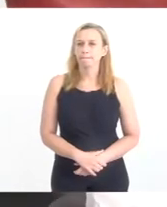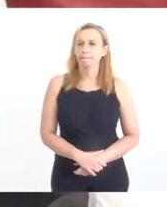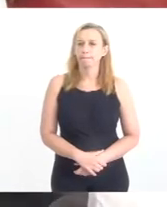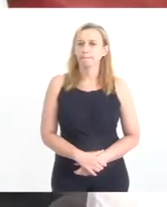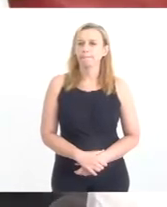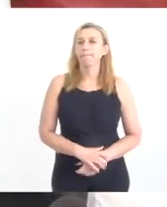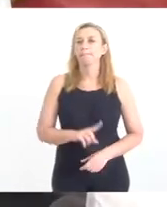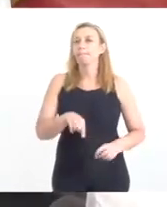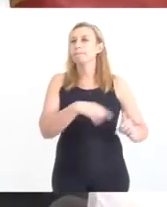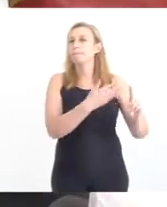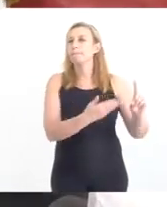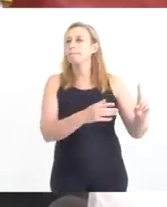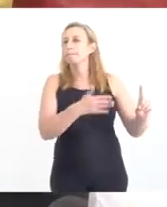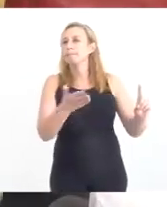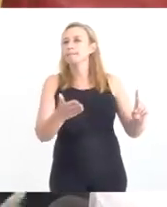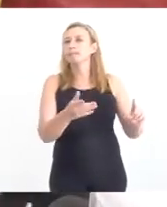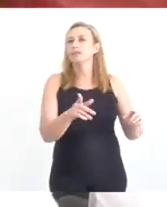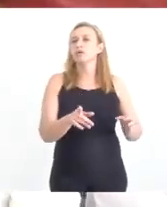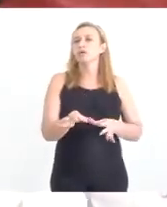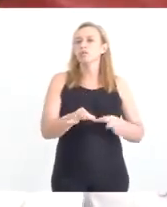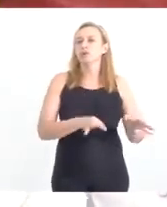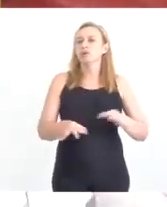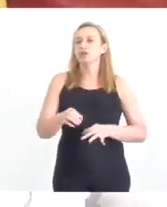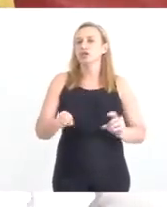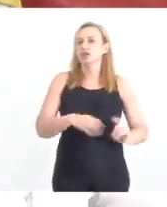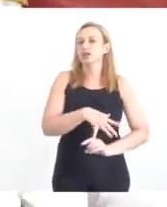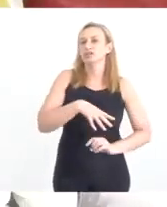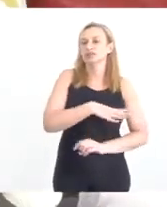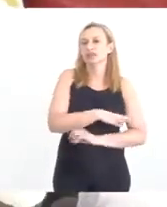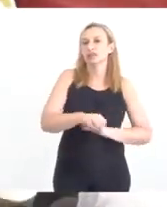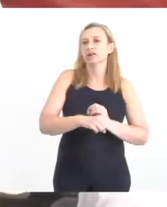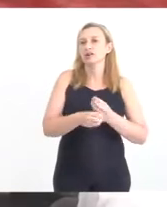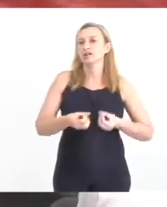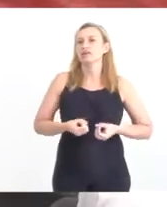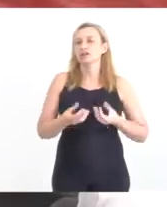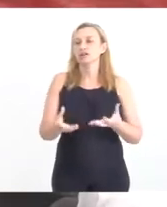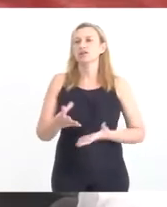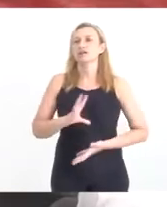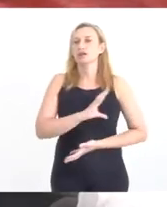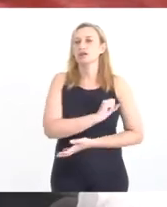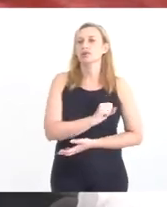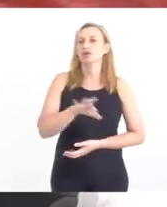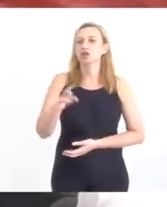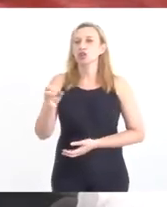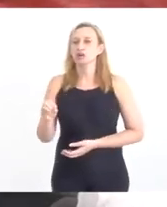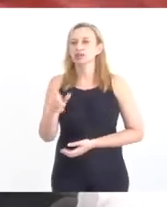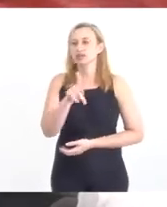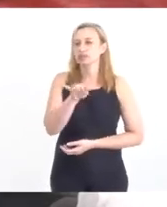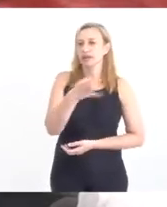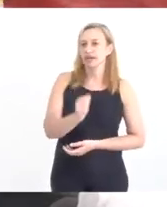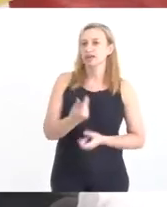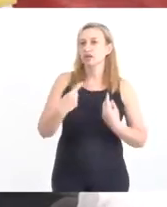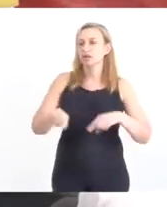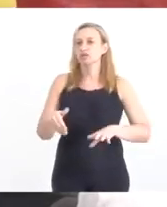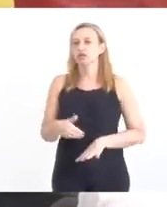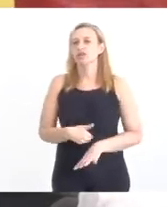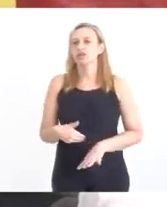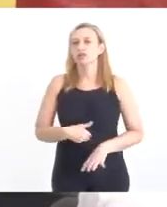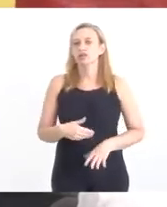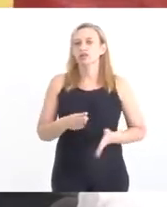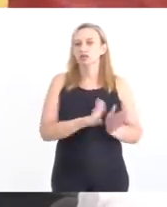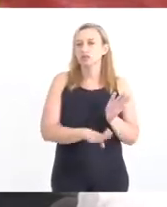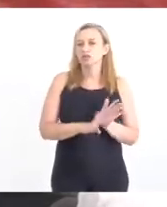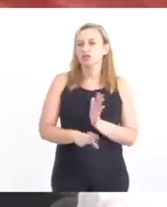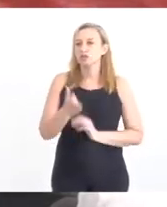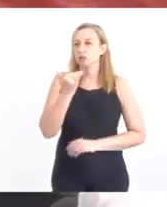próxima homenagem projeto social Fernando amor que atua na favela Rio das Pedras também e combate à fome e